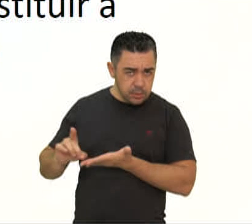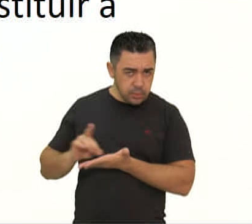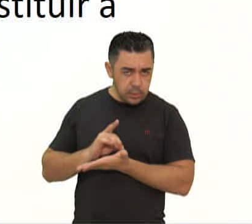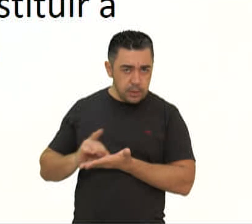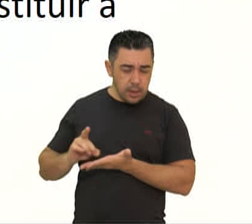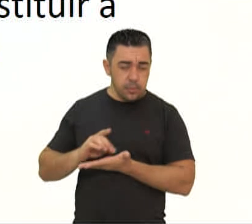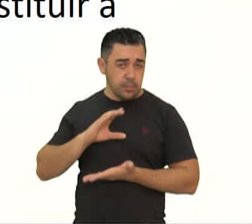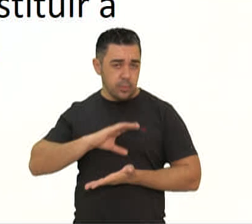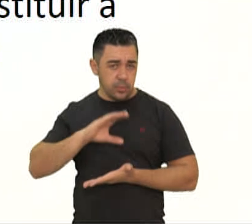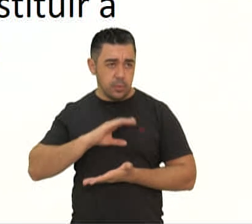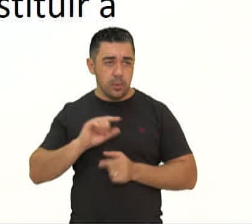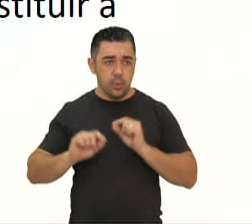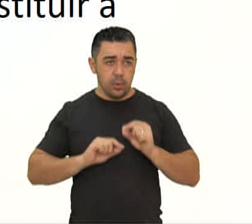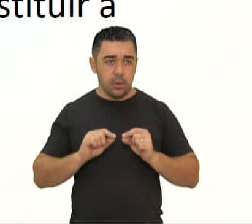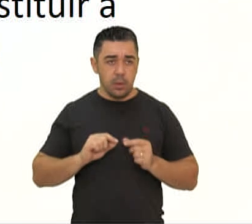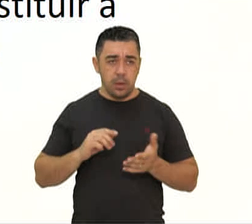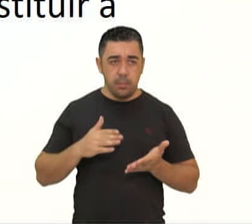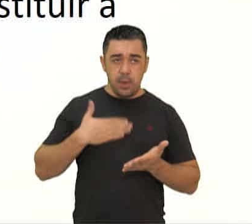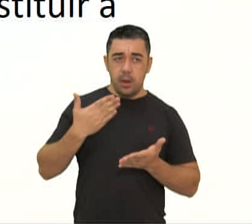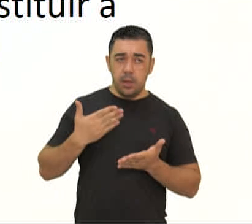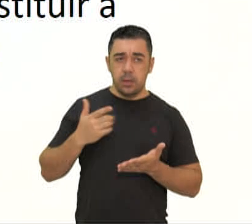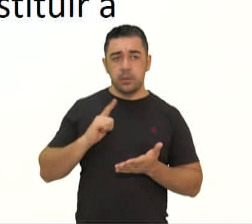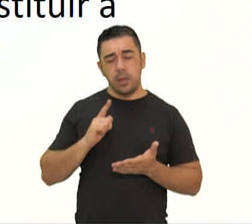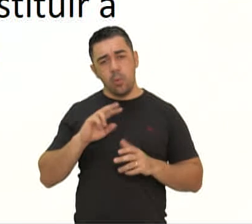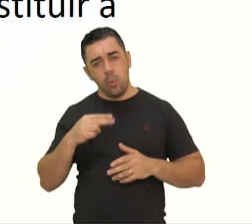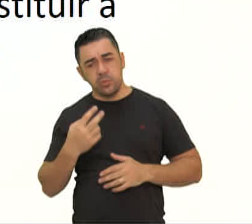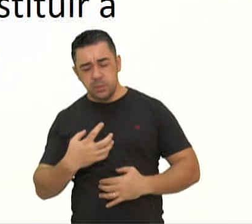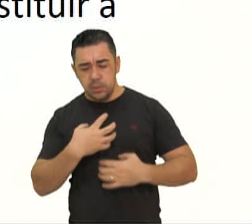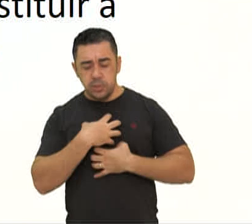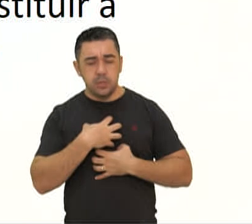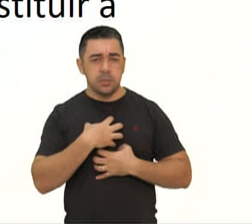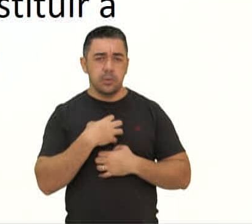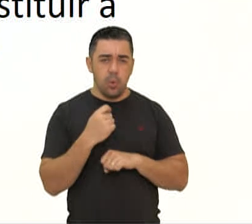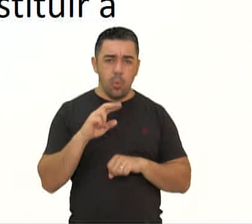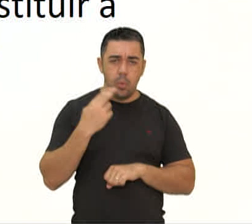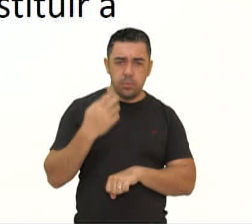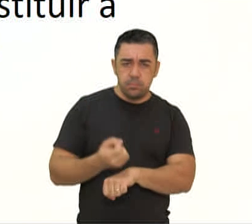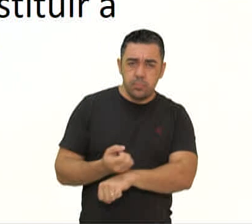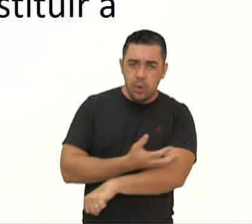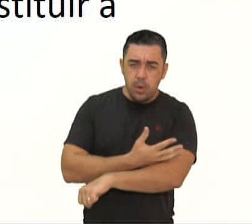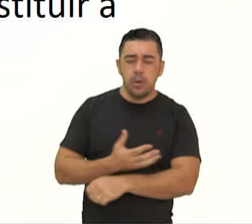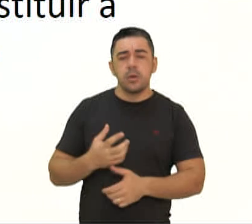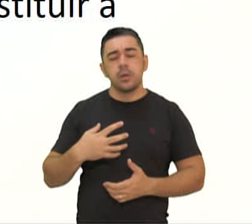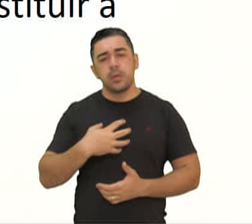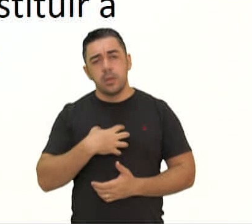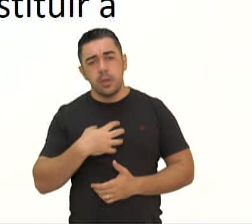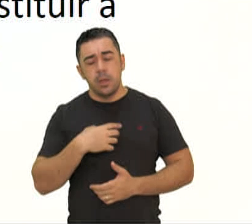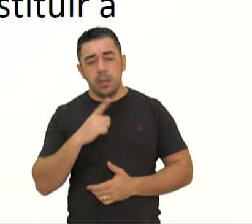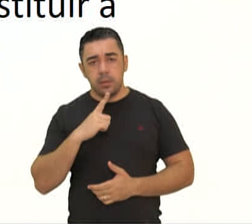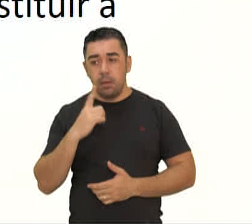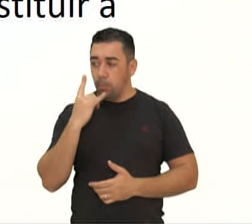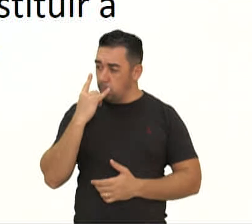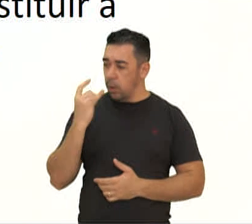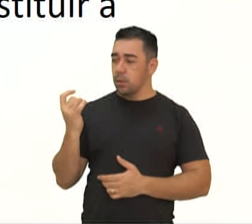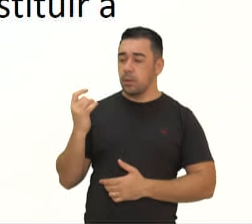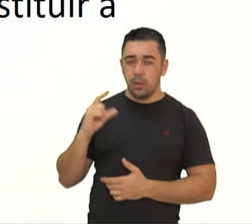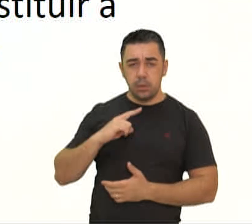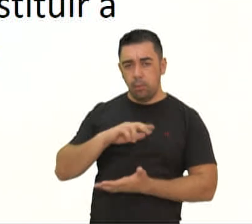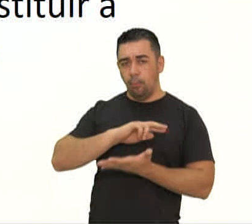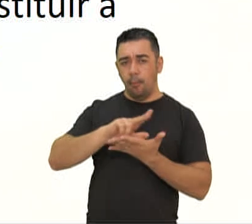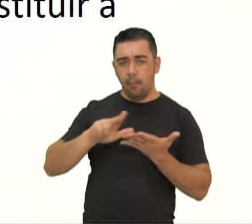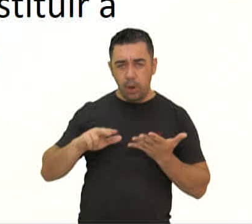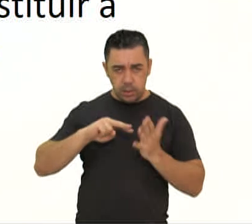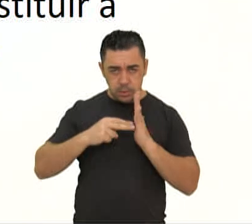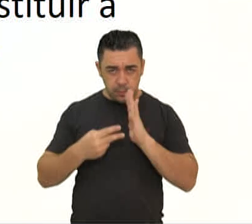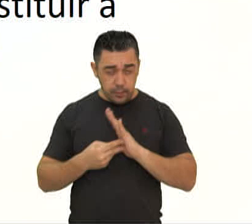língua portuguesa, abalar ou abalar-se, comover, comover-se, chamar a atenção, entre outros